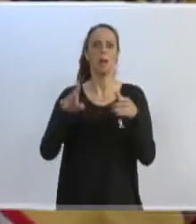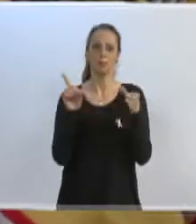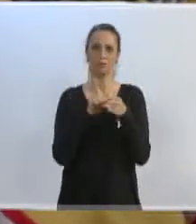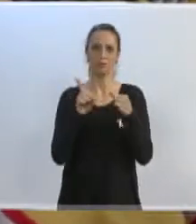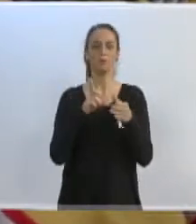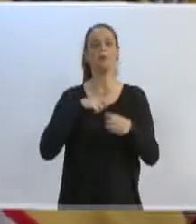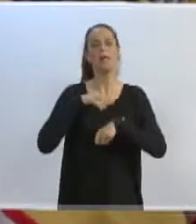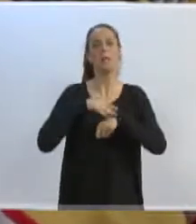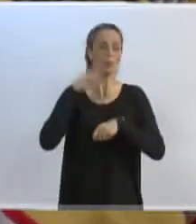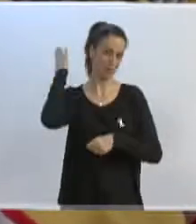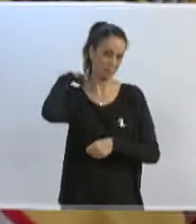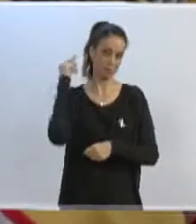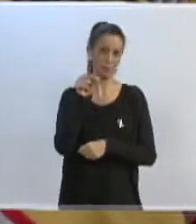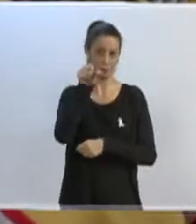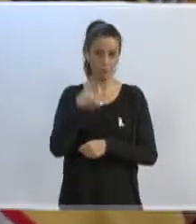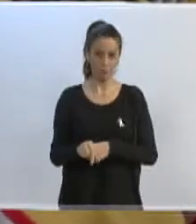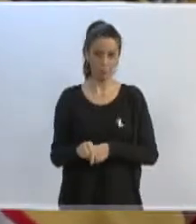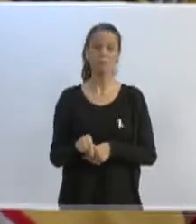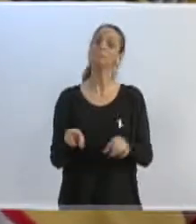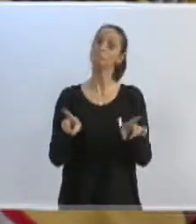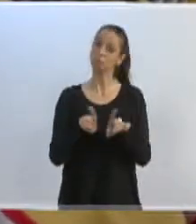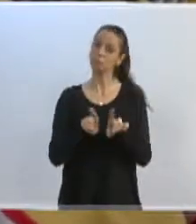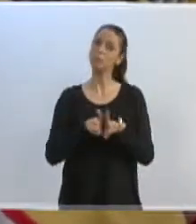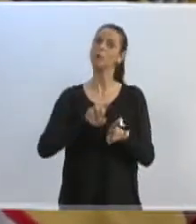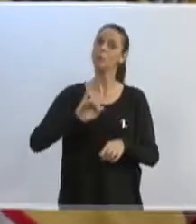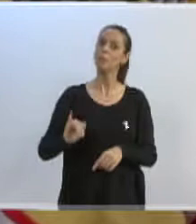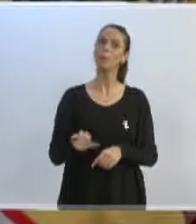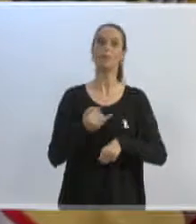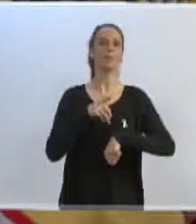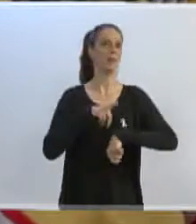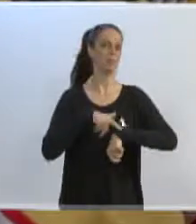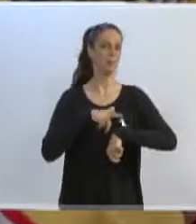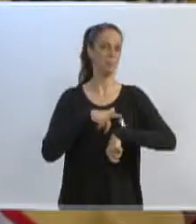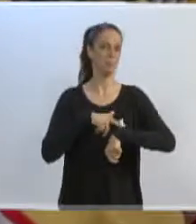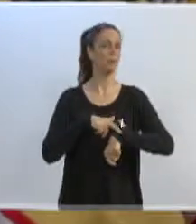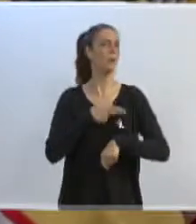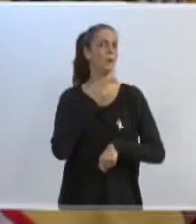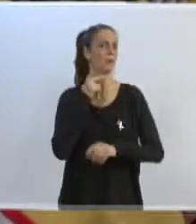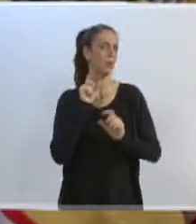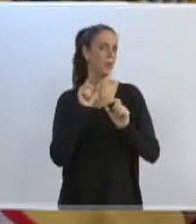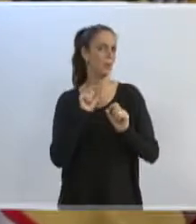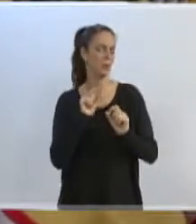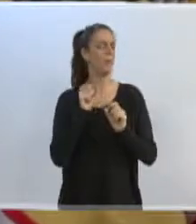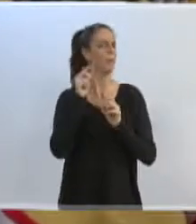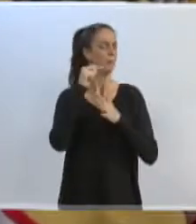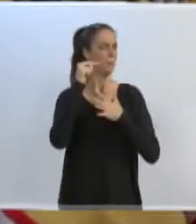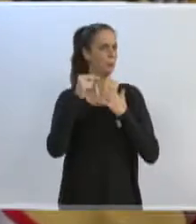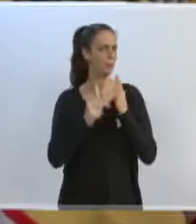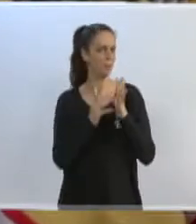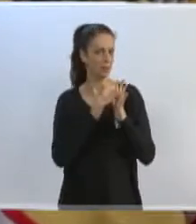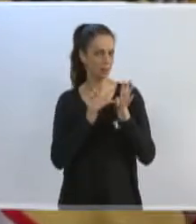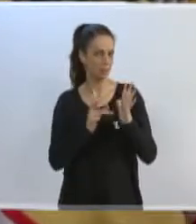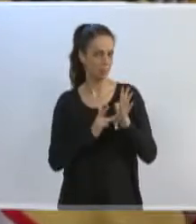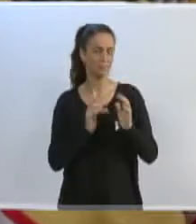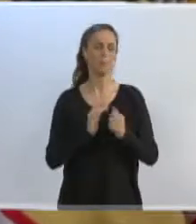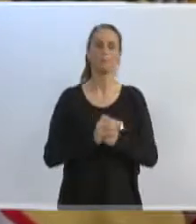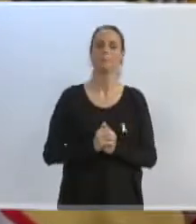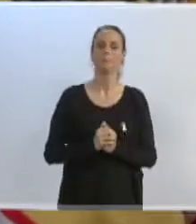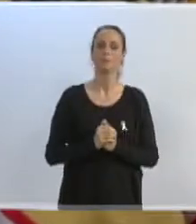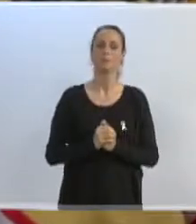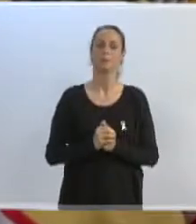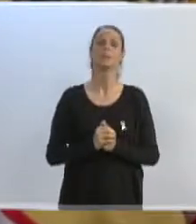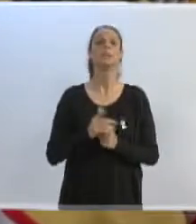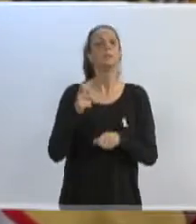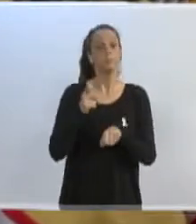com mielomeningocele. E gostaria de aproveitar essa oportunidade para levantar algumas pautas que a nossa